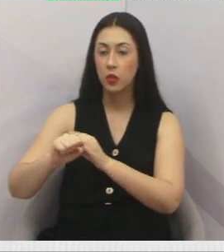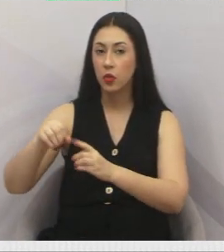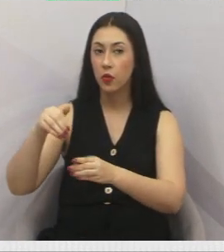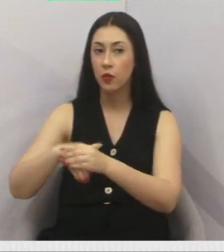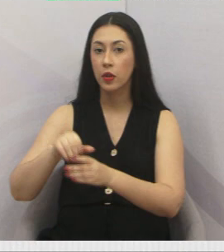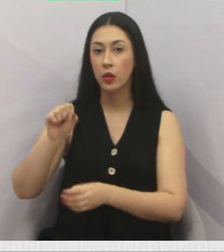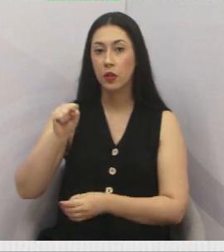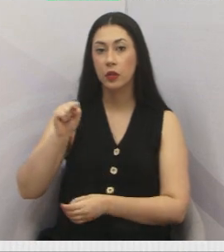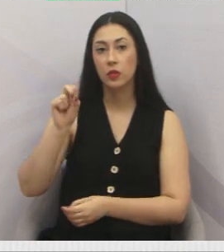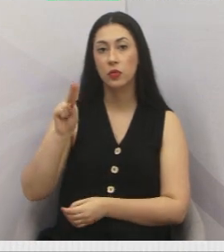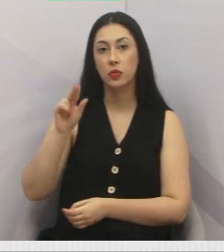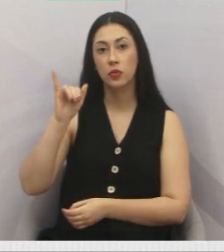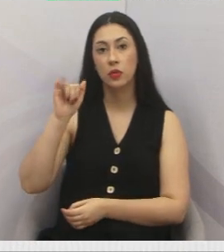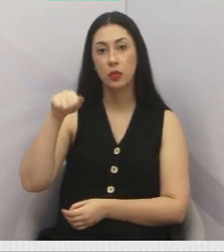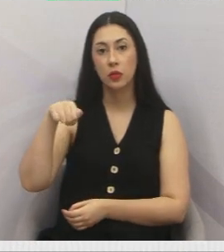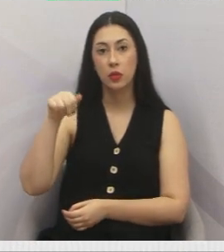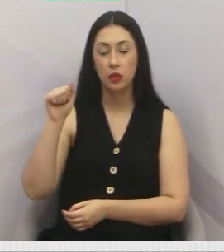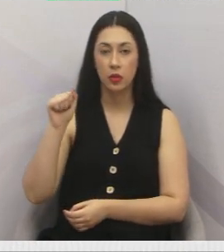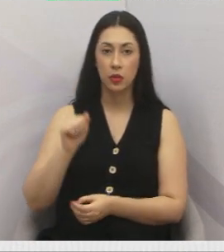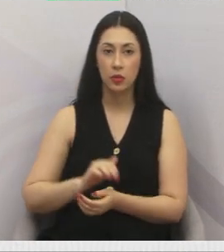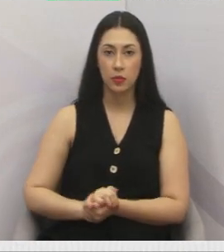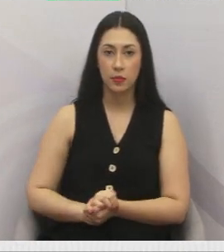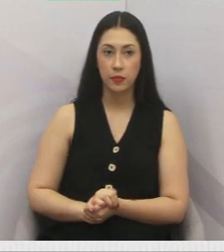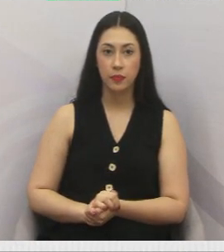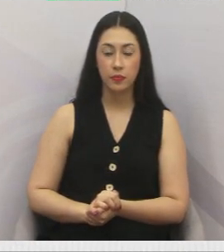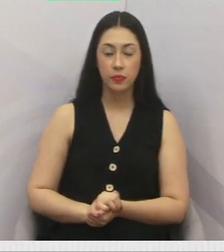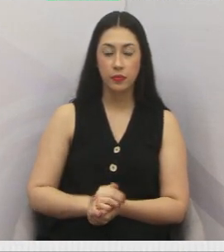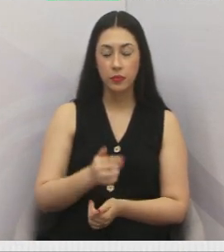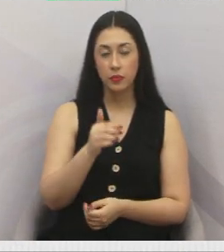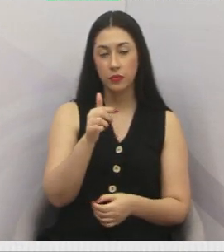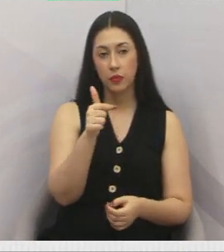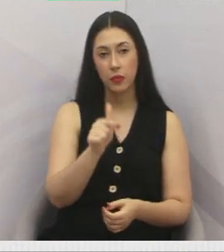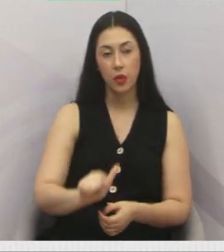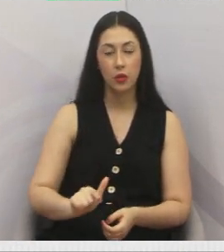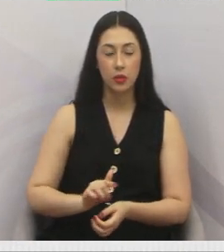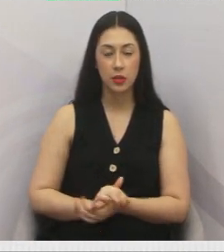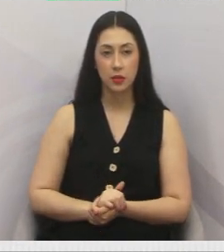voto SUINAM, Instituto Socioambiental. Próximo voto.